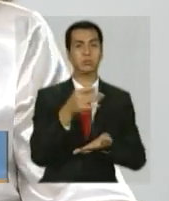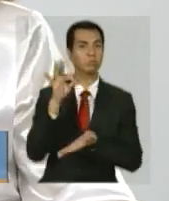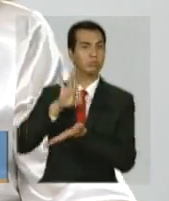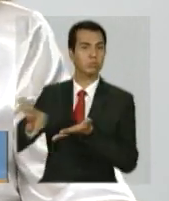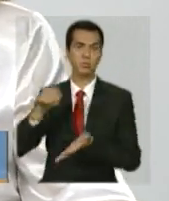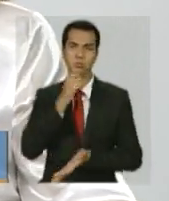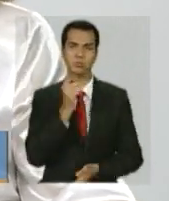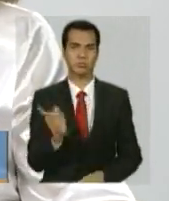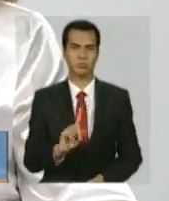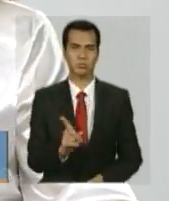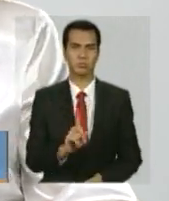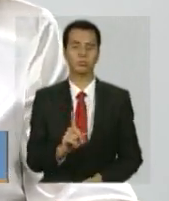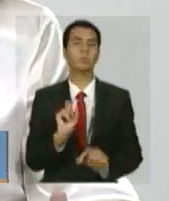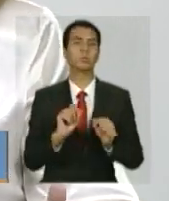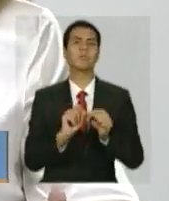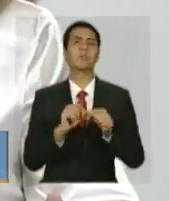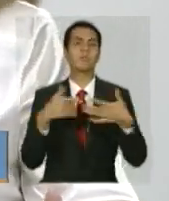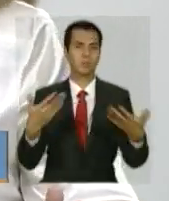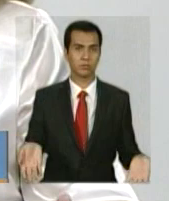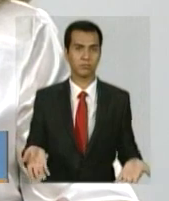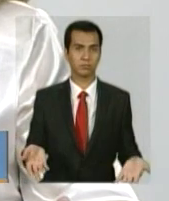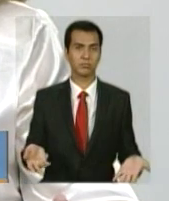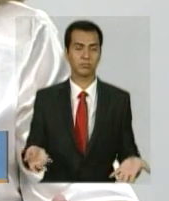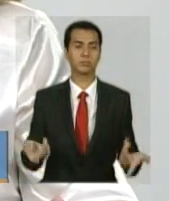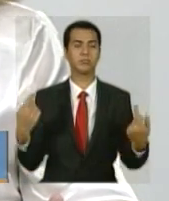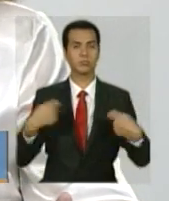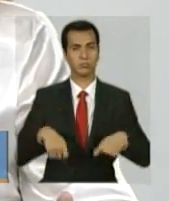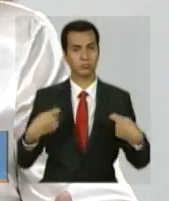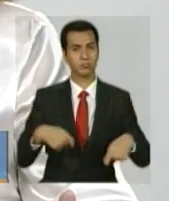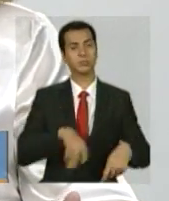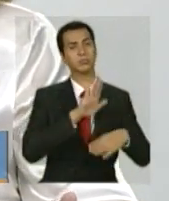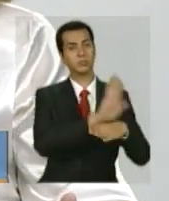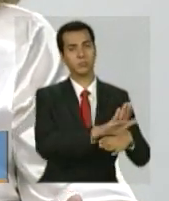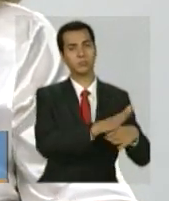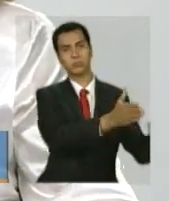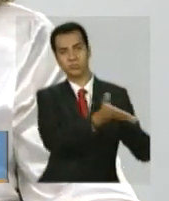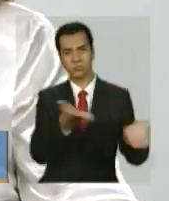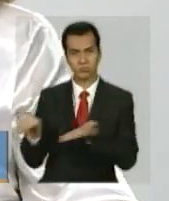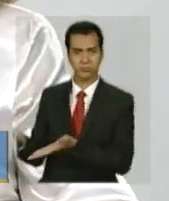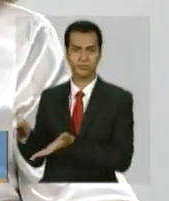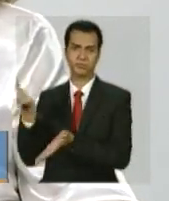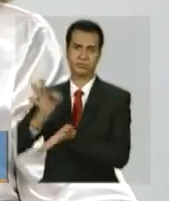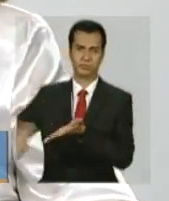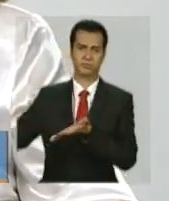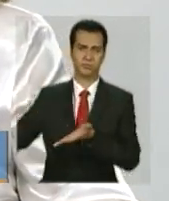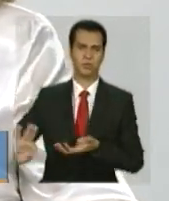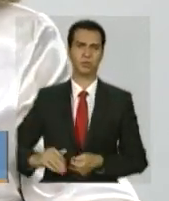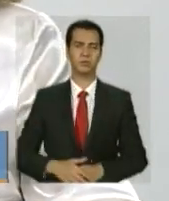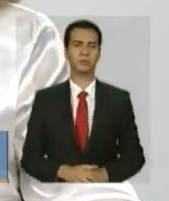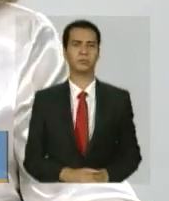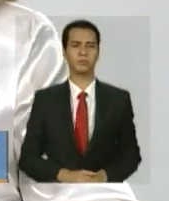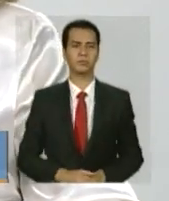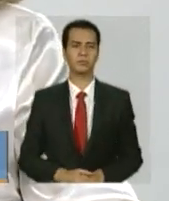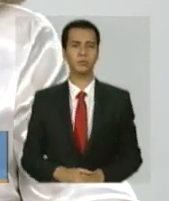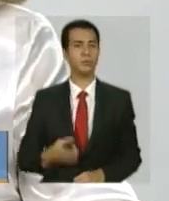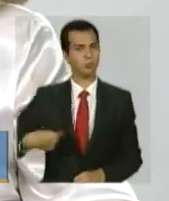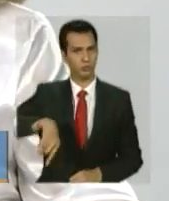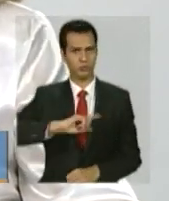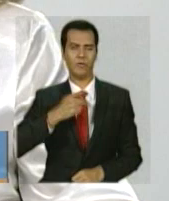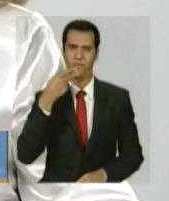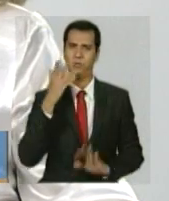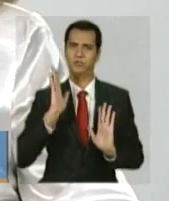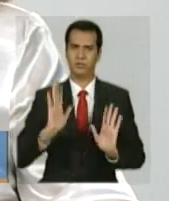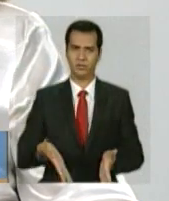O que é que ele tem que fazer? Ele tem que encaminhar para cadastramento. E isso pode ser, como já dissemos, tanto Deusa quanto